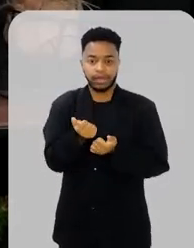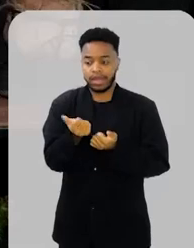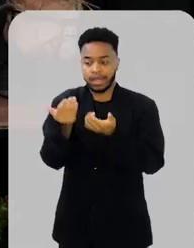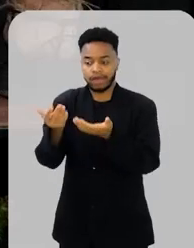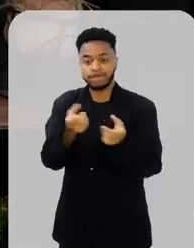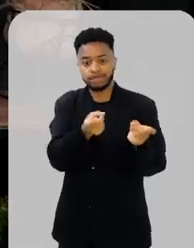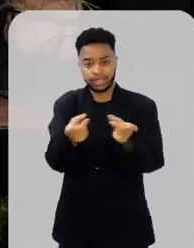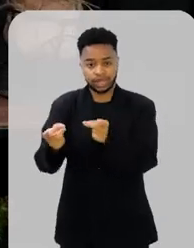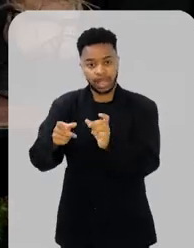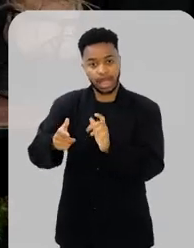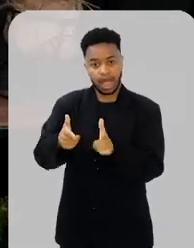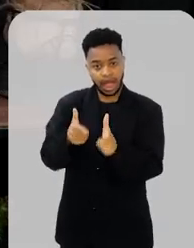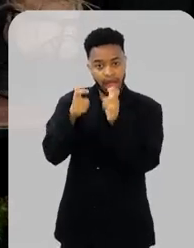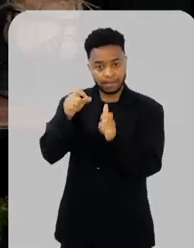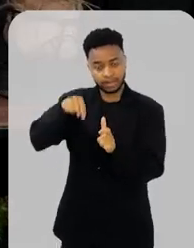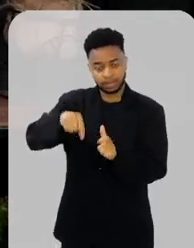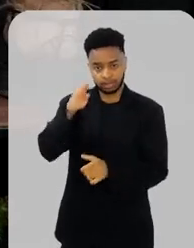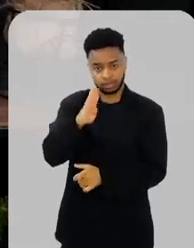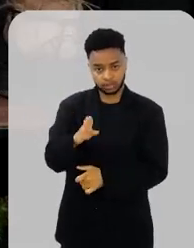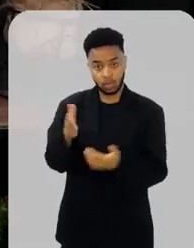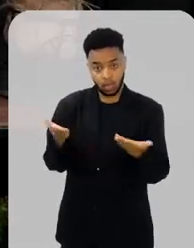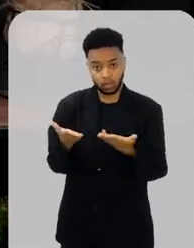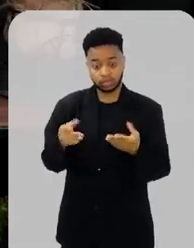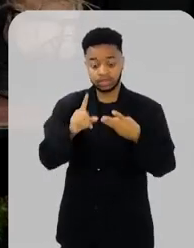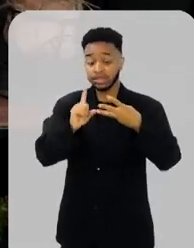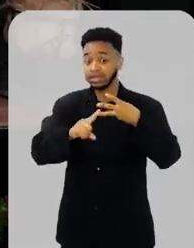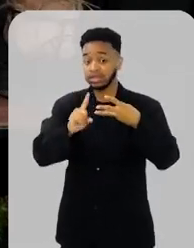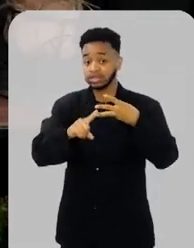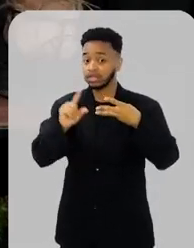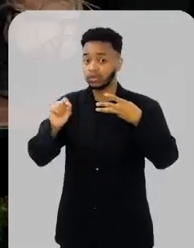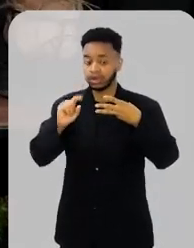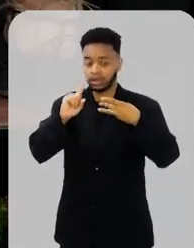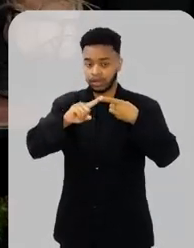de armas hoje corresponde à terceira forma,